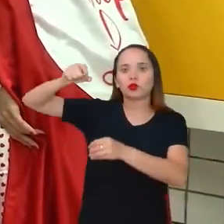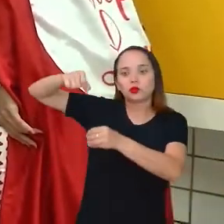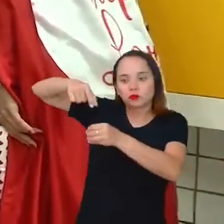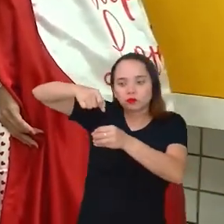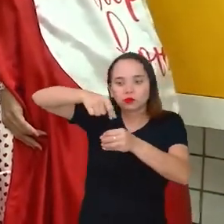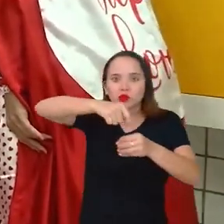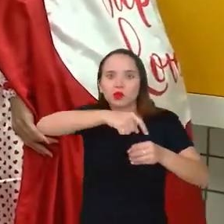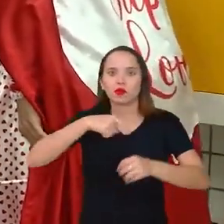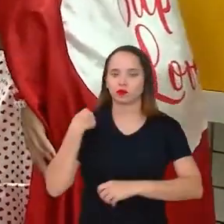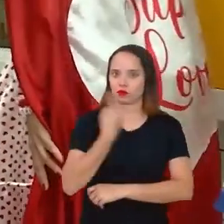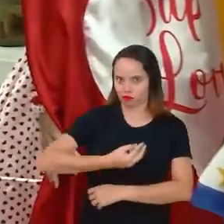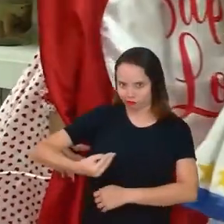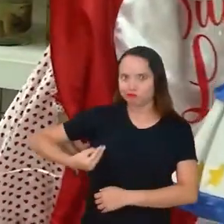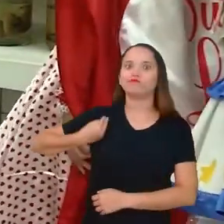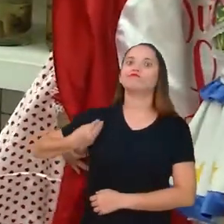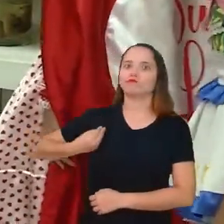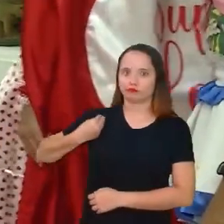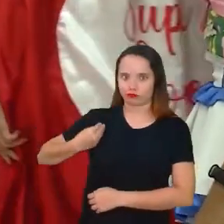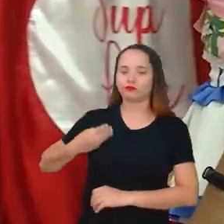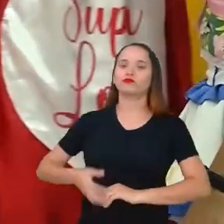nossa vida